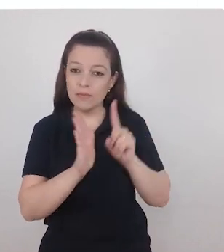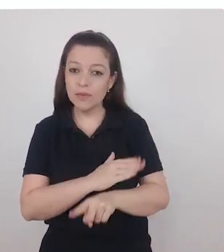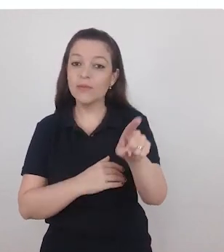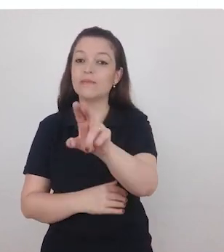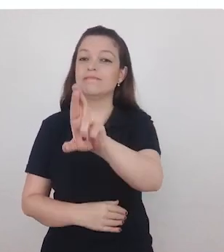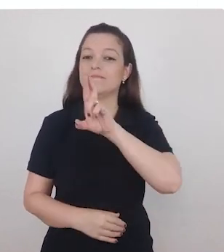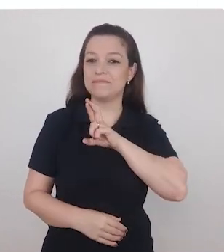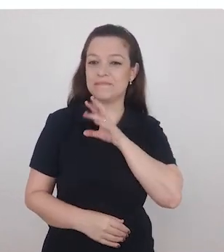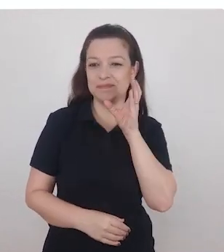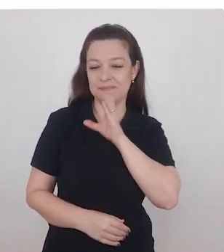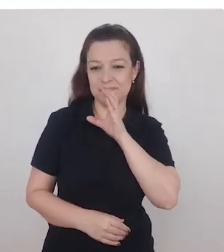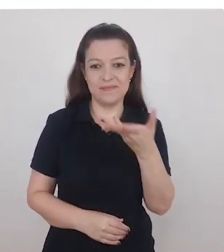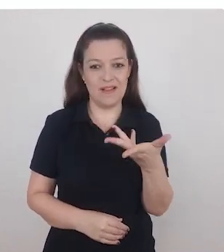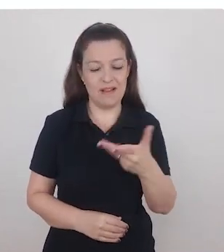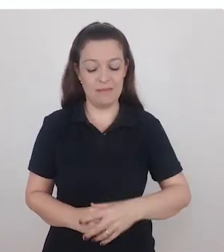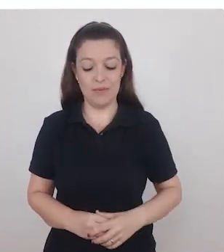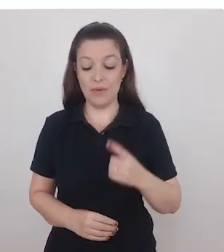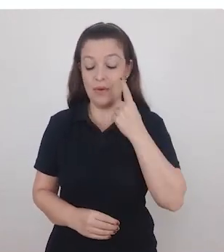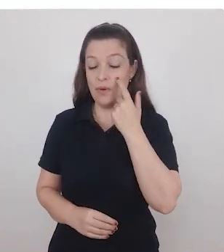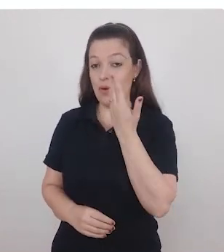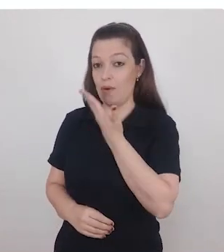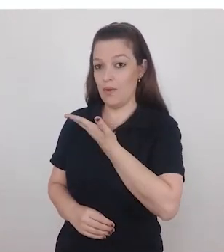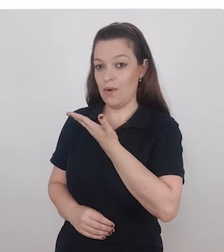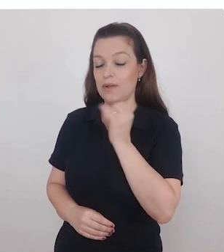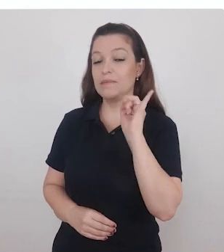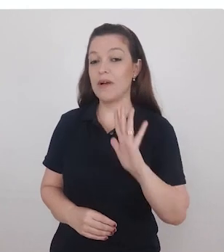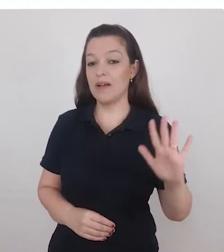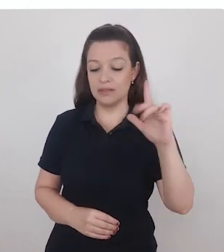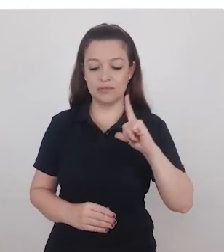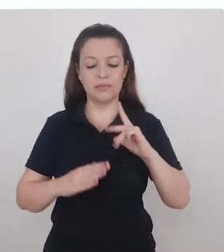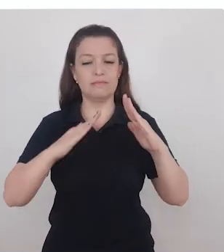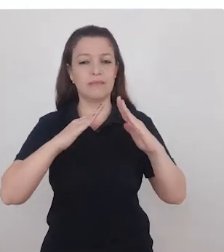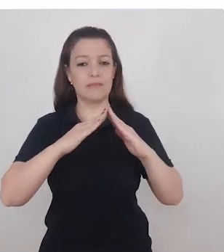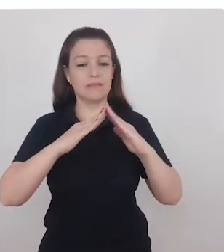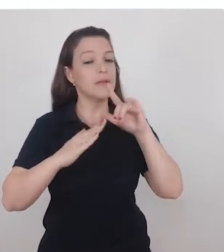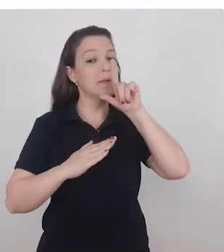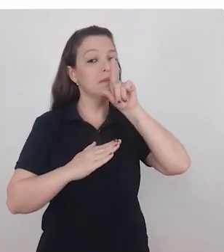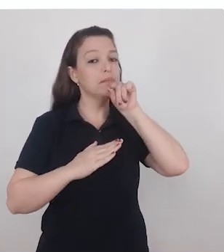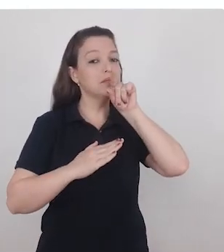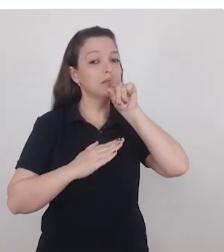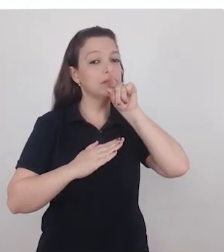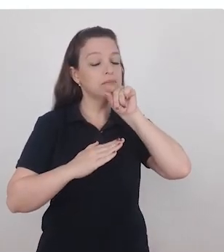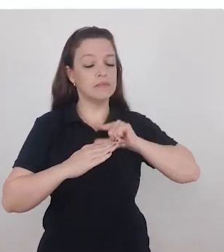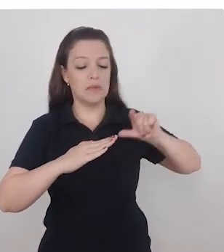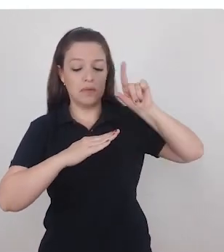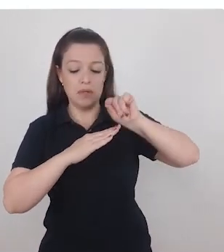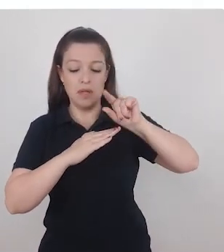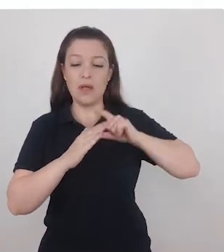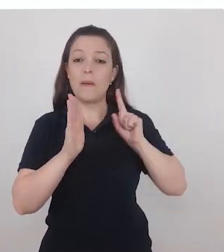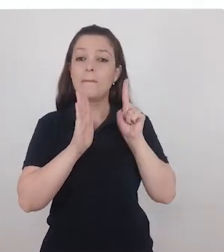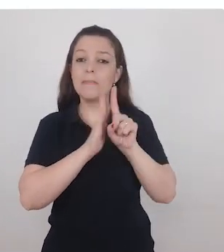aí. Observem essa imagem. Temos aqui uma casa e um passarinho. O passarinho